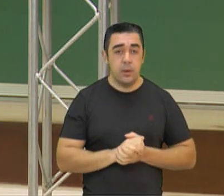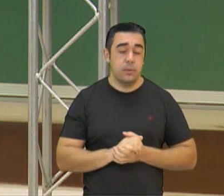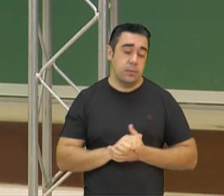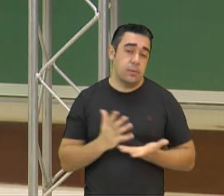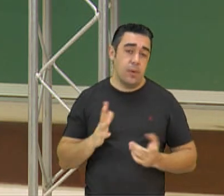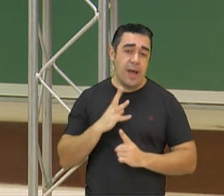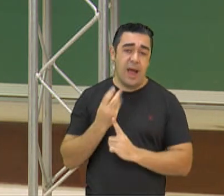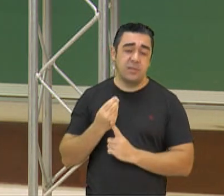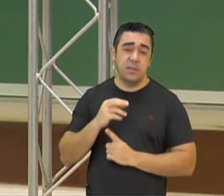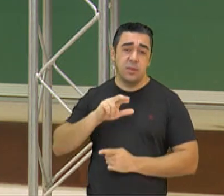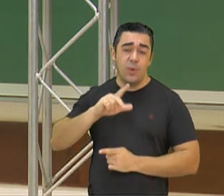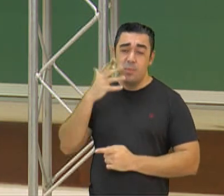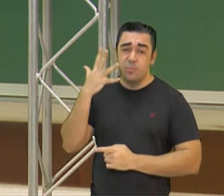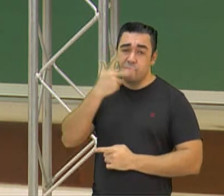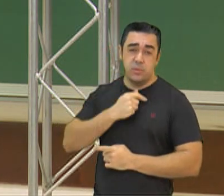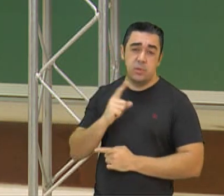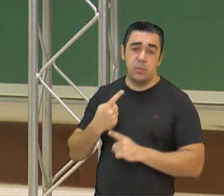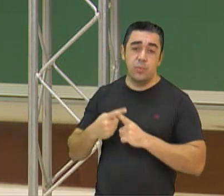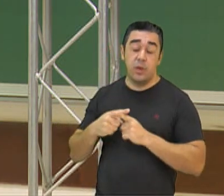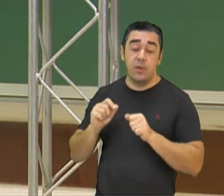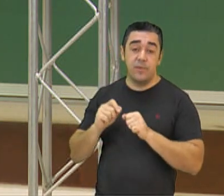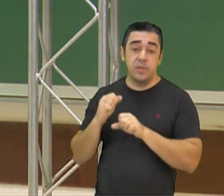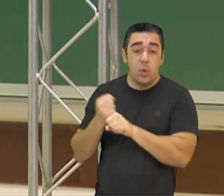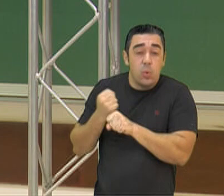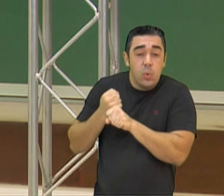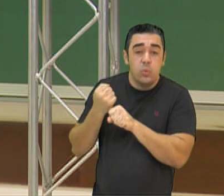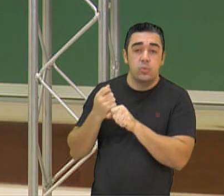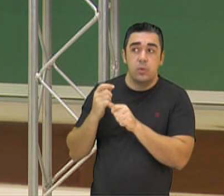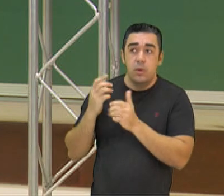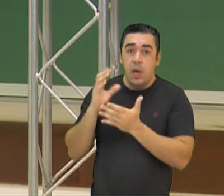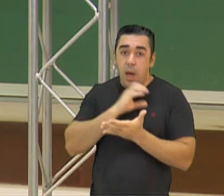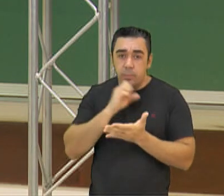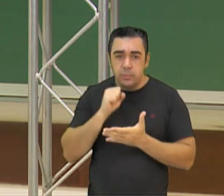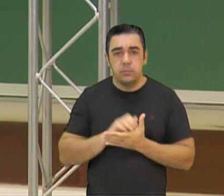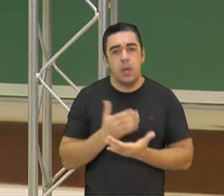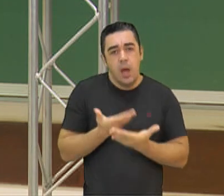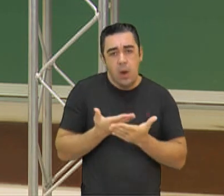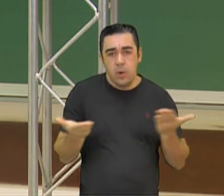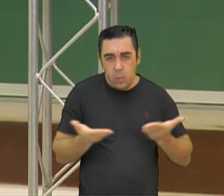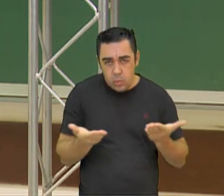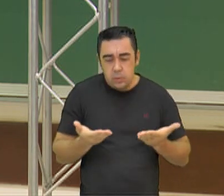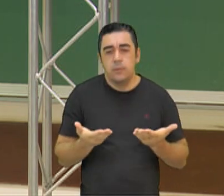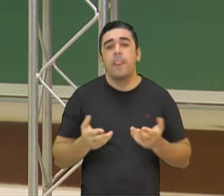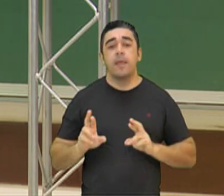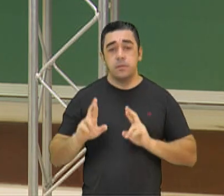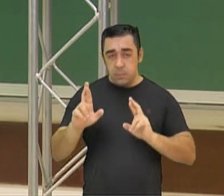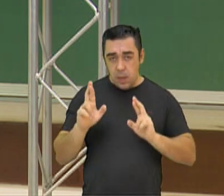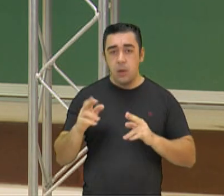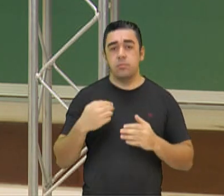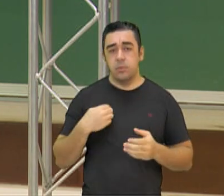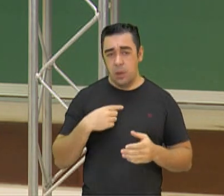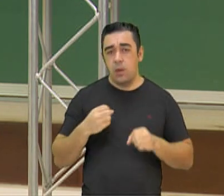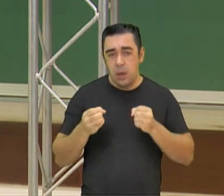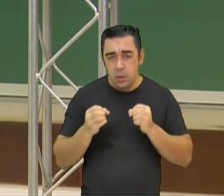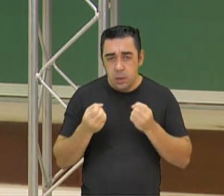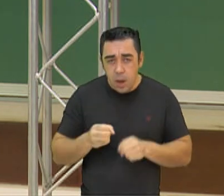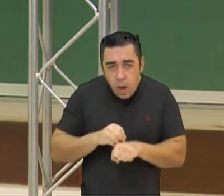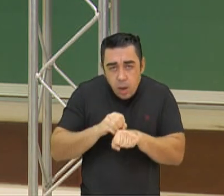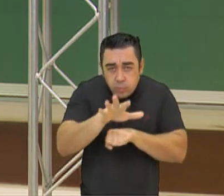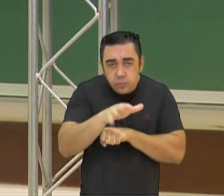grosseira porque eles tinham que fazer muito rápido. Essa é a nossa aula de hoje. Espero que eu tenha contribuído para o